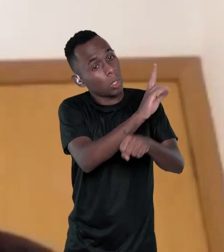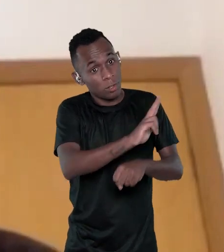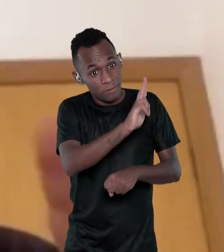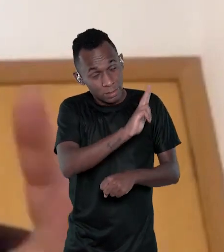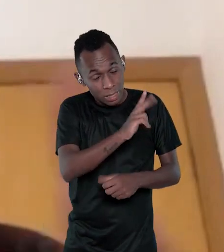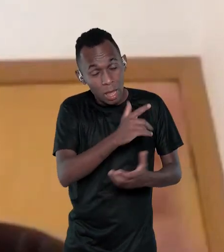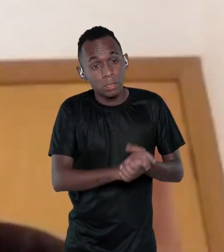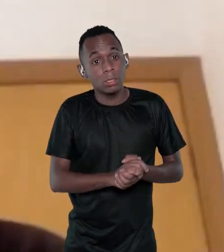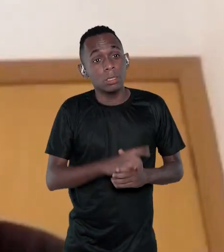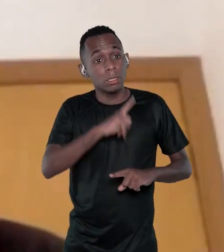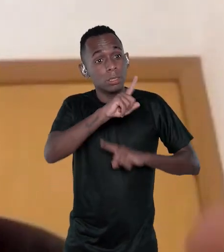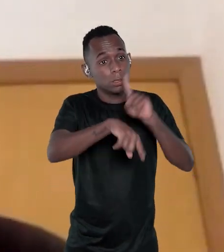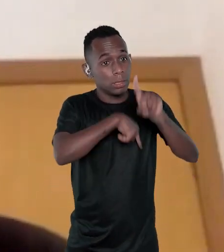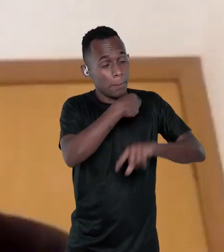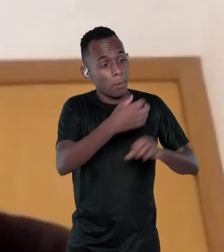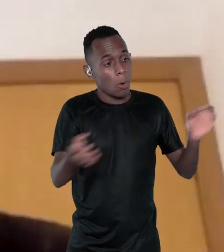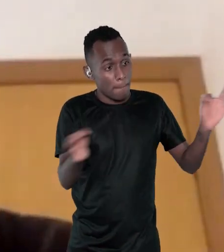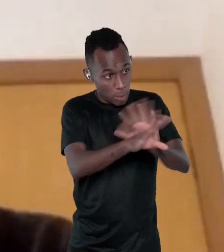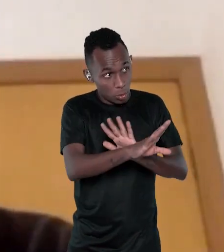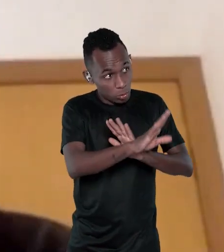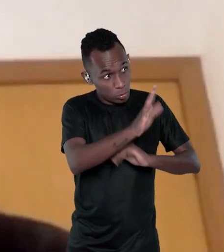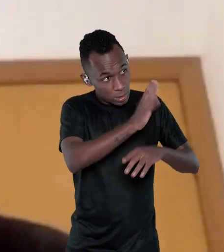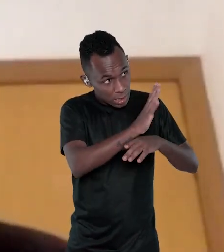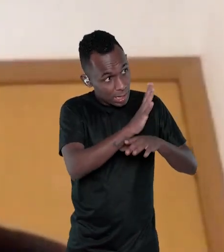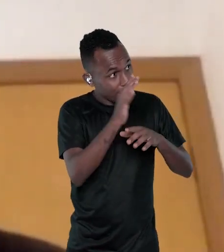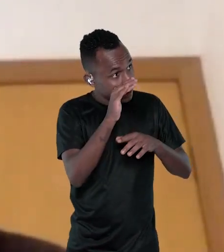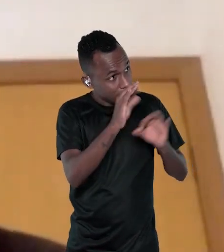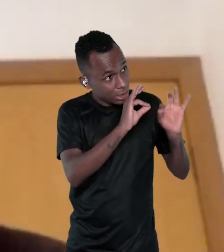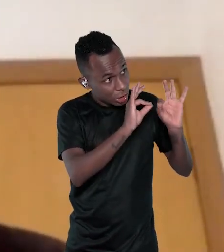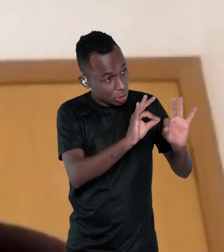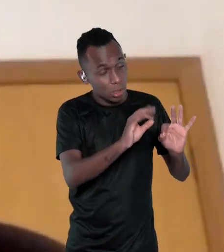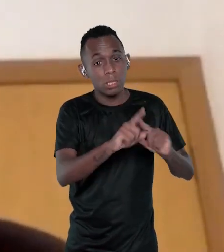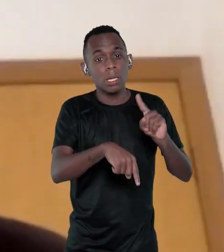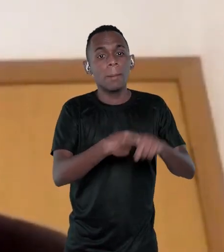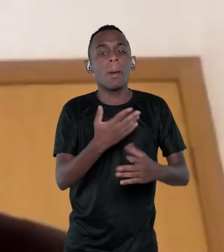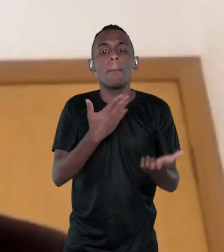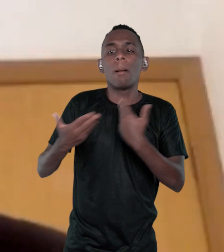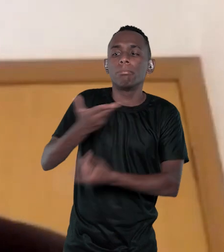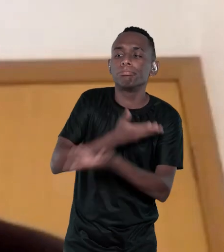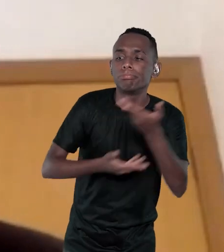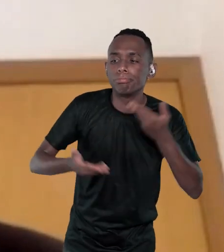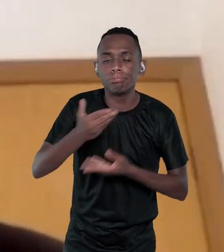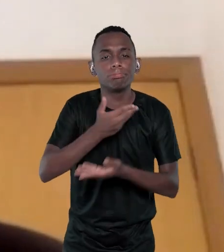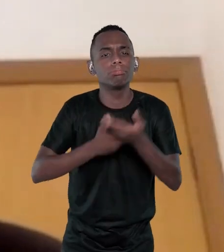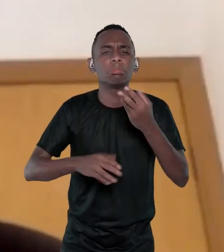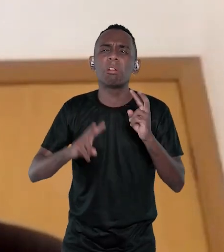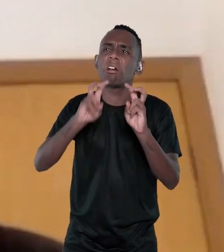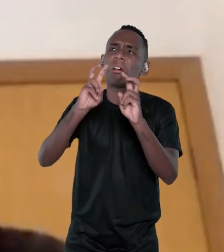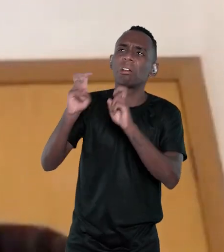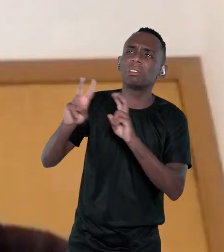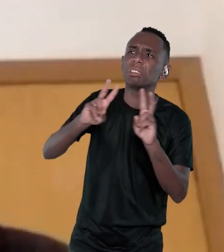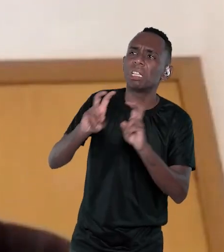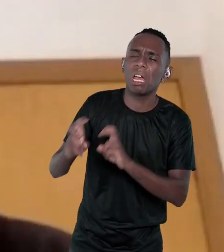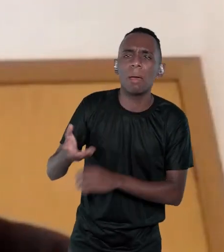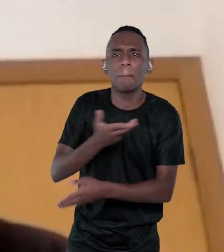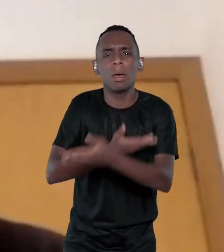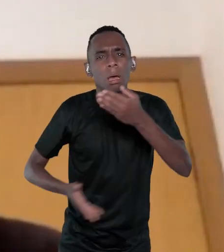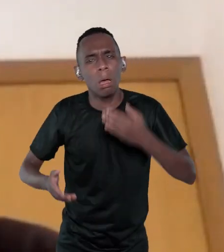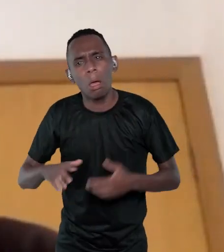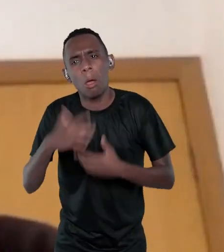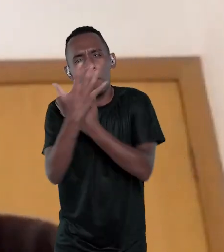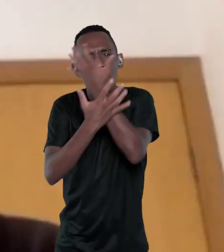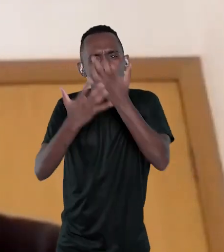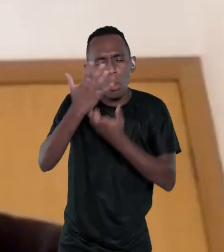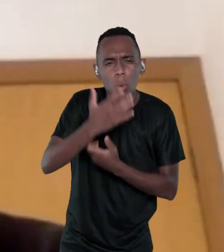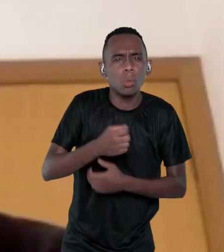DVD, projeto ele nas universidades e faço uma sessão comentada. Assim que as pessoas